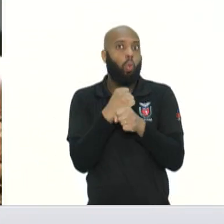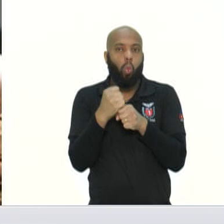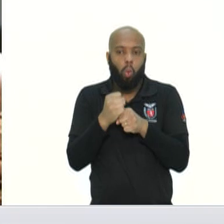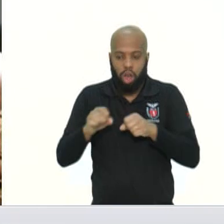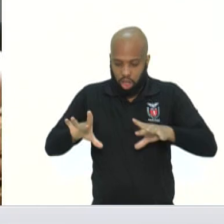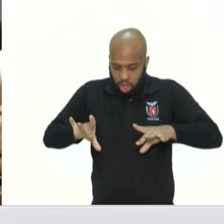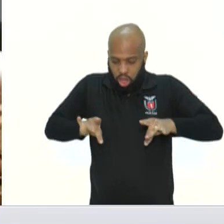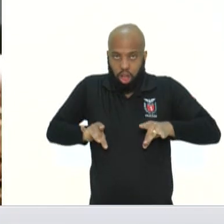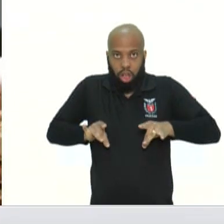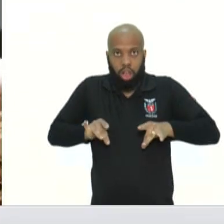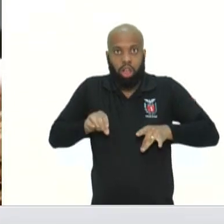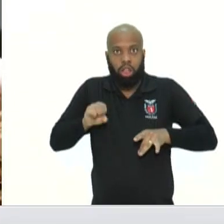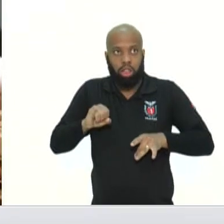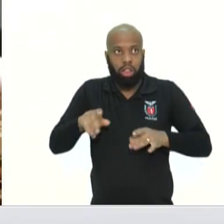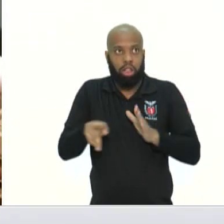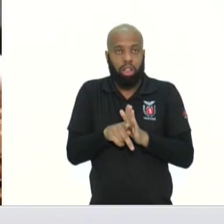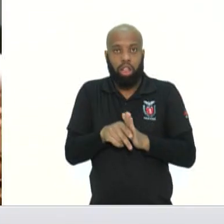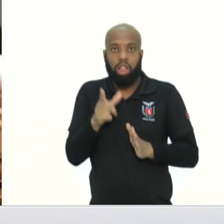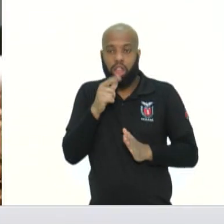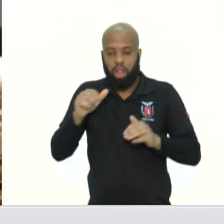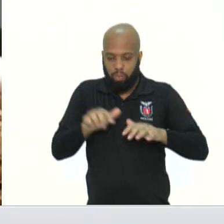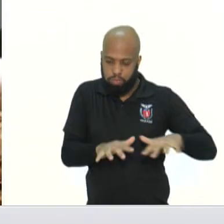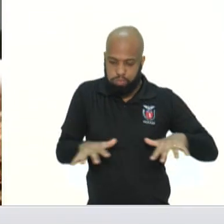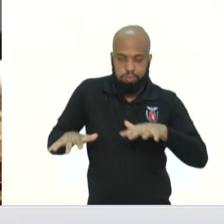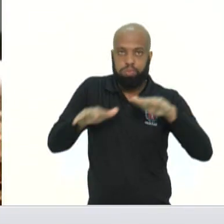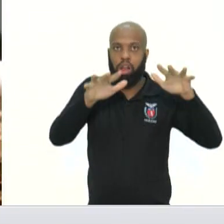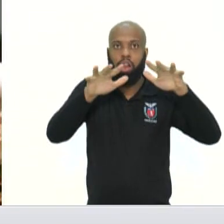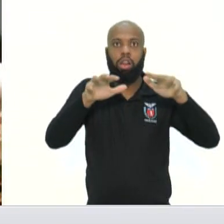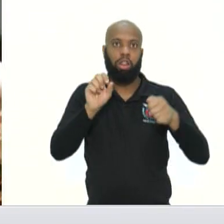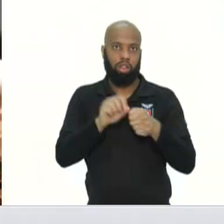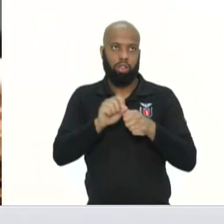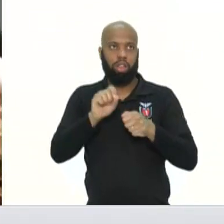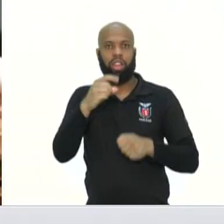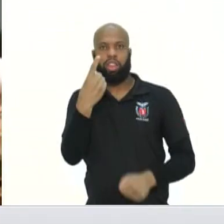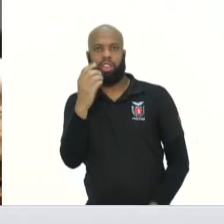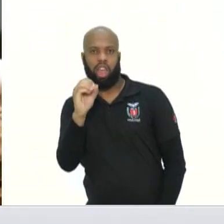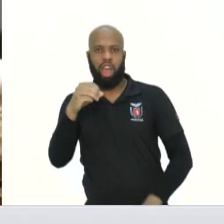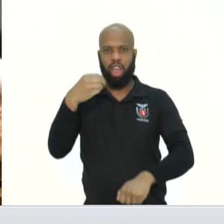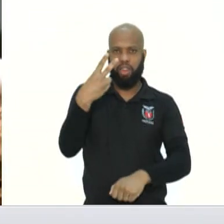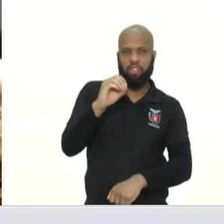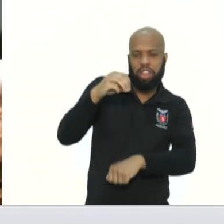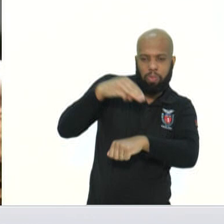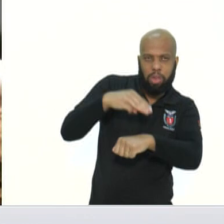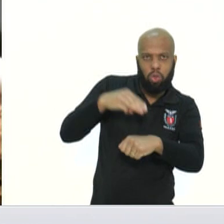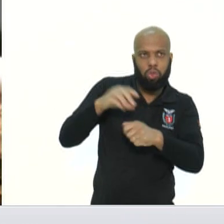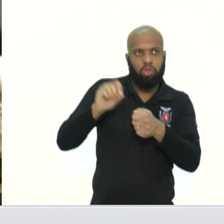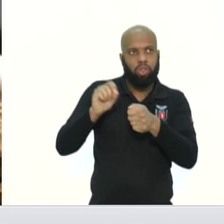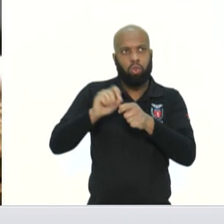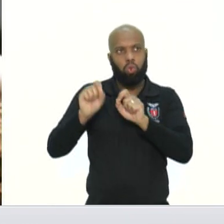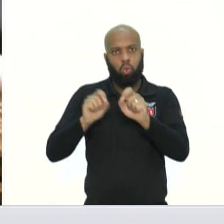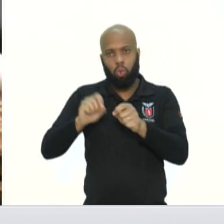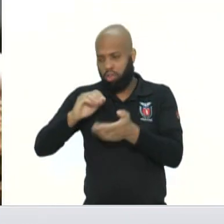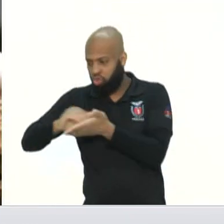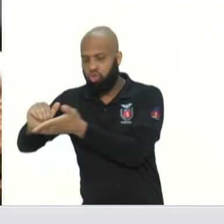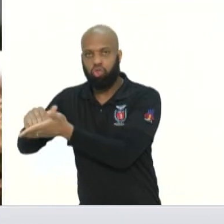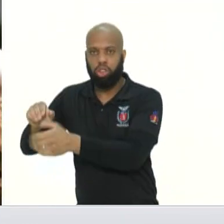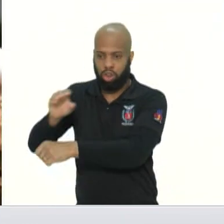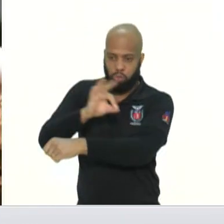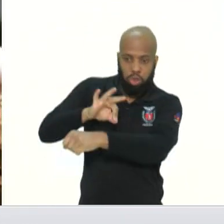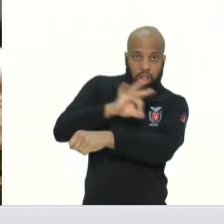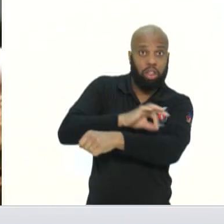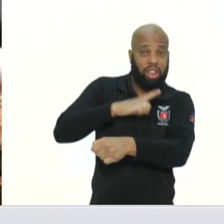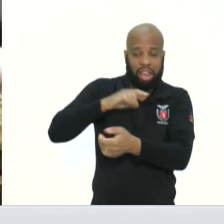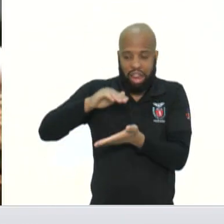seco. Enchendo, jogando água fora e encher só, em 10 a 20 minutos vai eclodir e vai ter a larva do mosquito. Então temos que